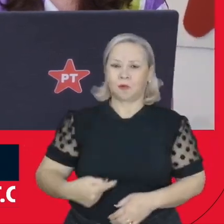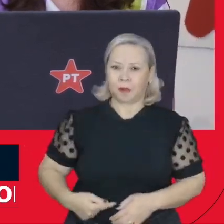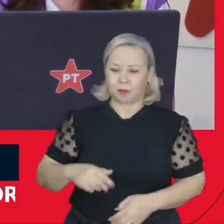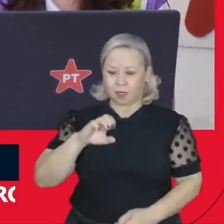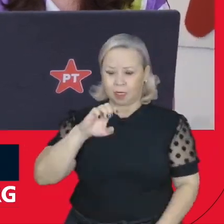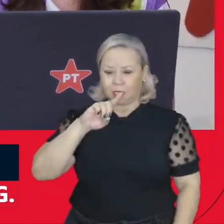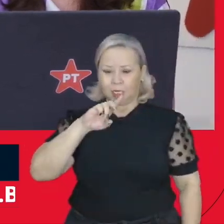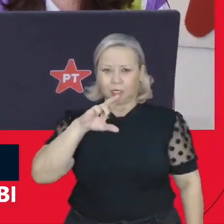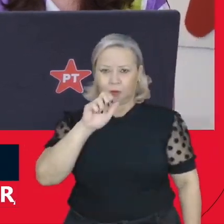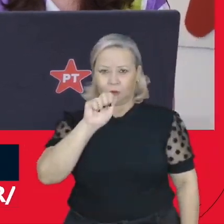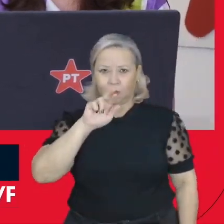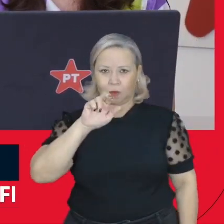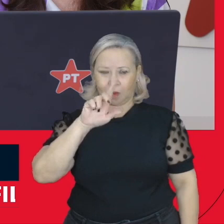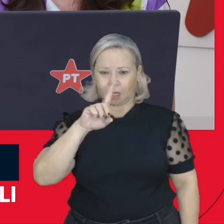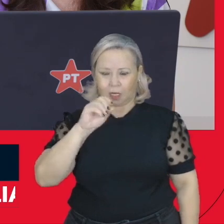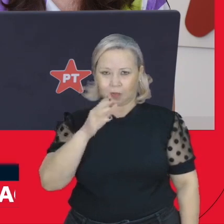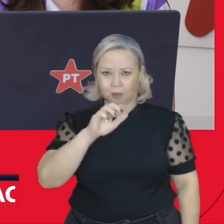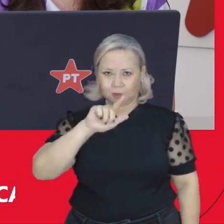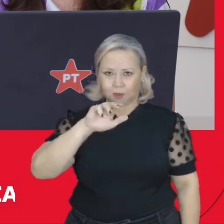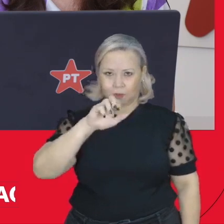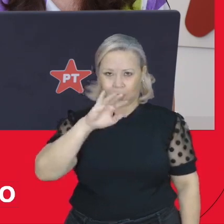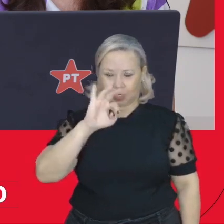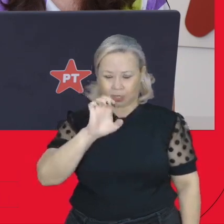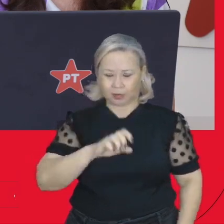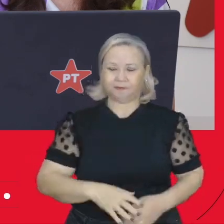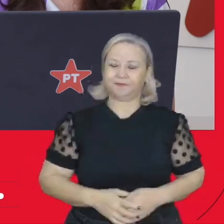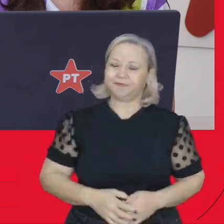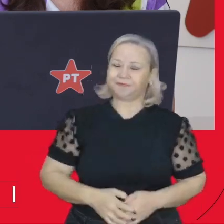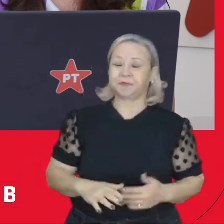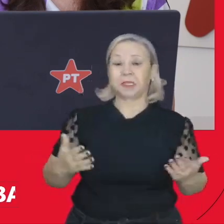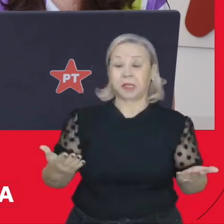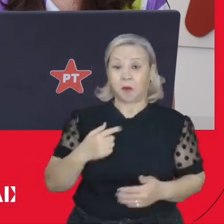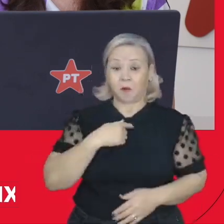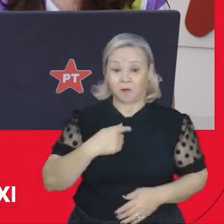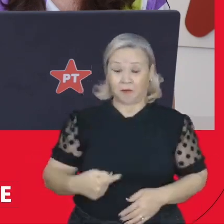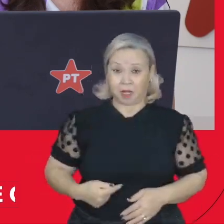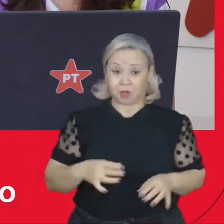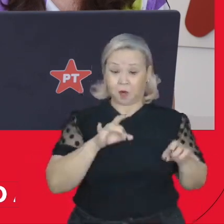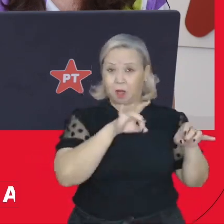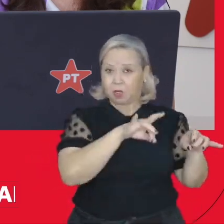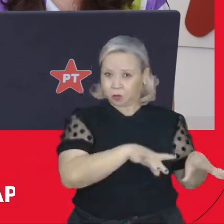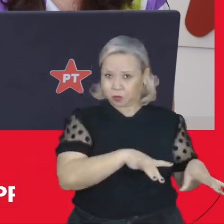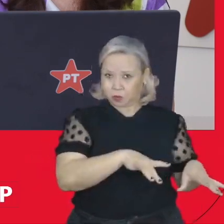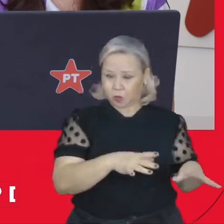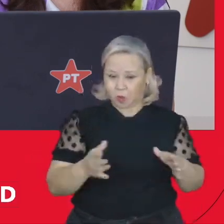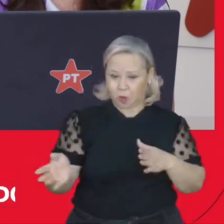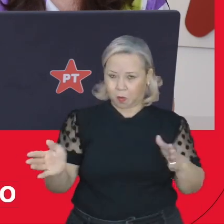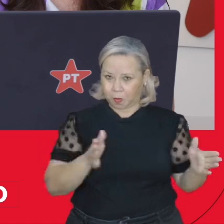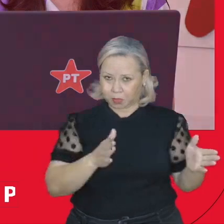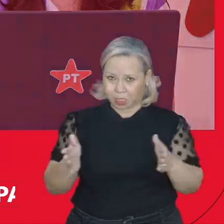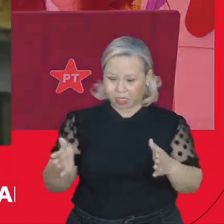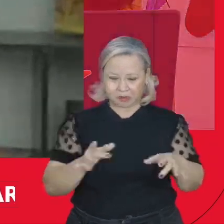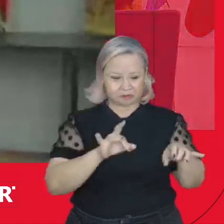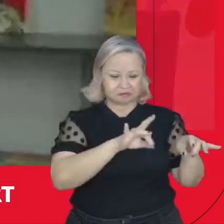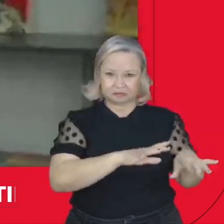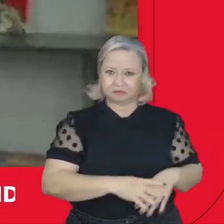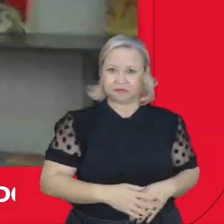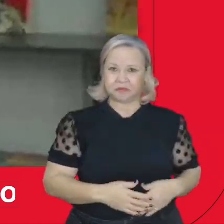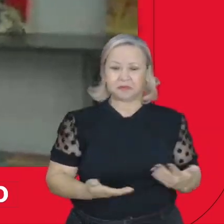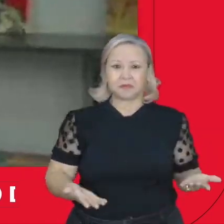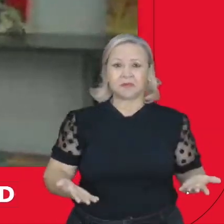Amanda, o governador que renunciou ao seu mandato, abdicou de governar o Rio Grande, abdicou da maior